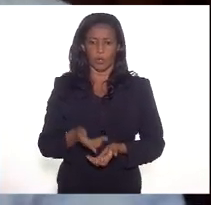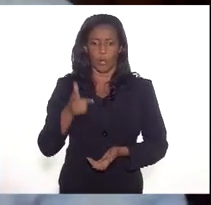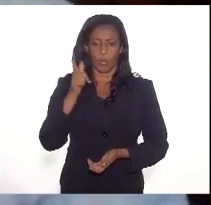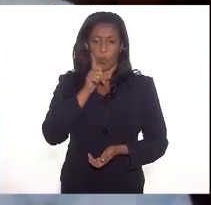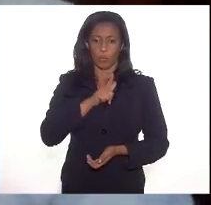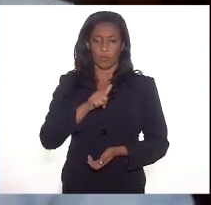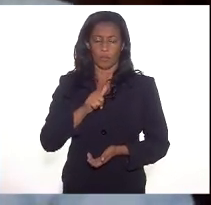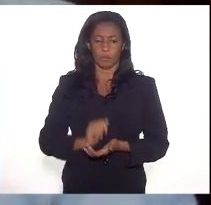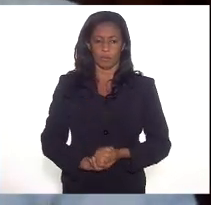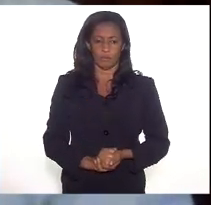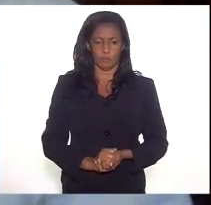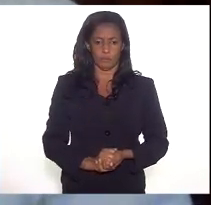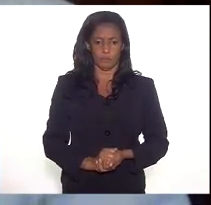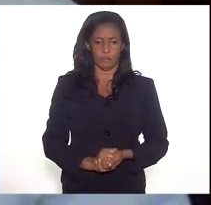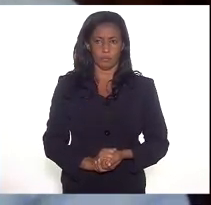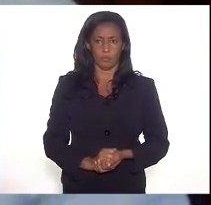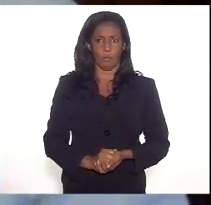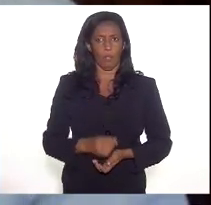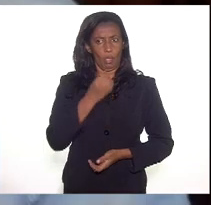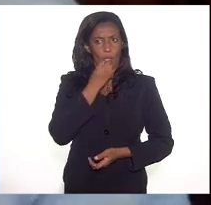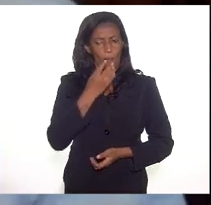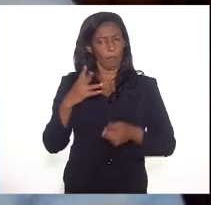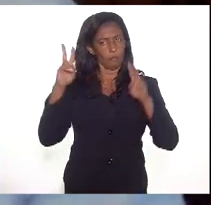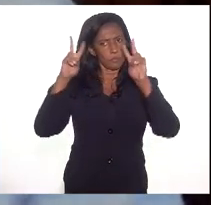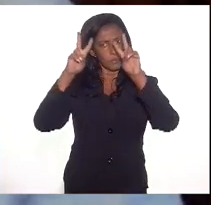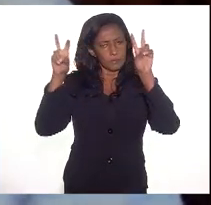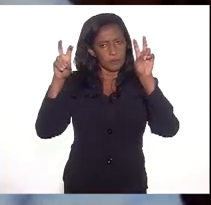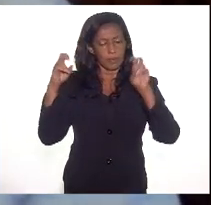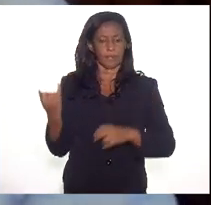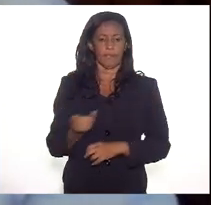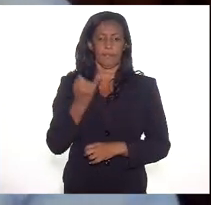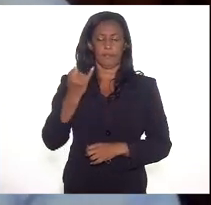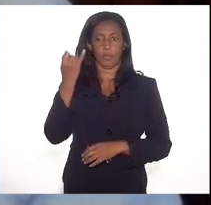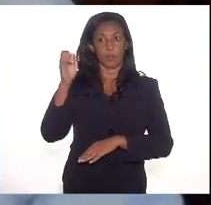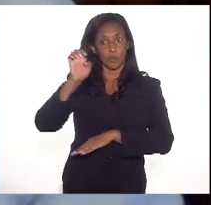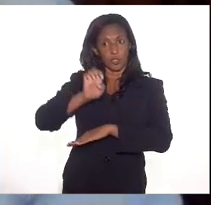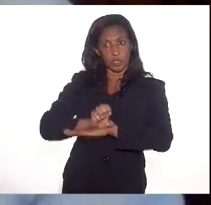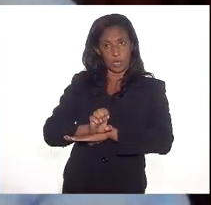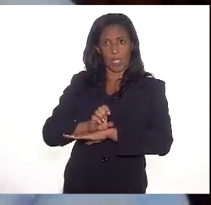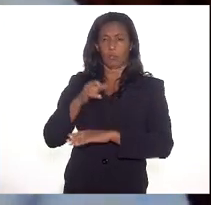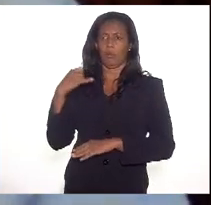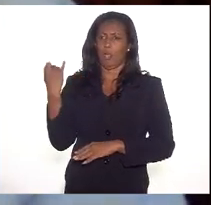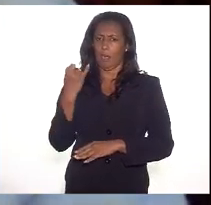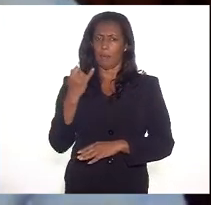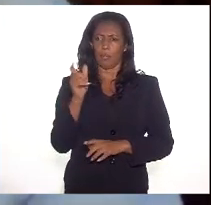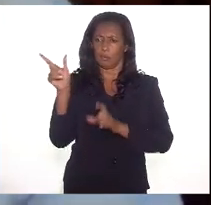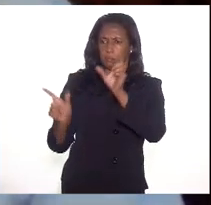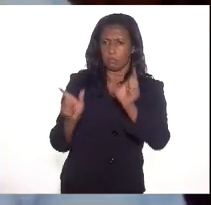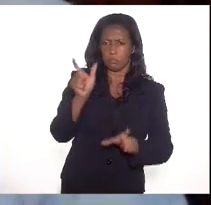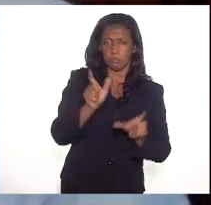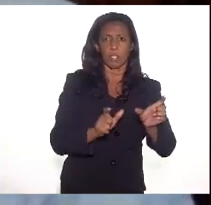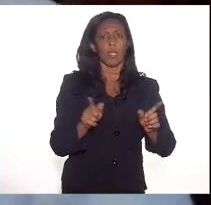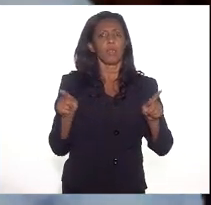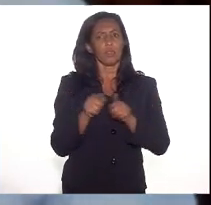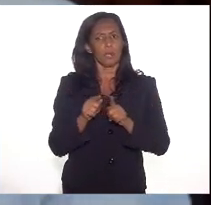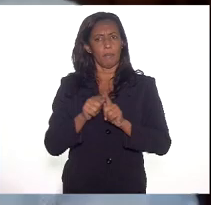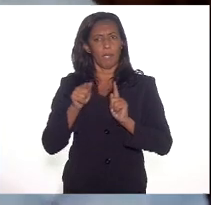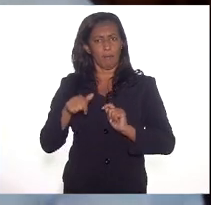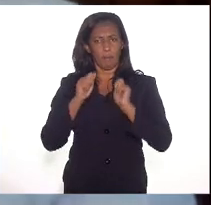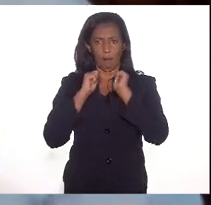consenso frutuoso no tema. É importante para o Estado, é importante para quem, para os autores, mas é importante para essa casa,